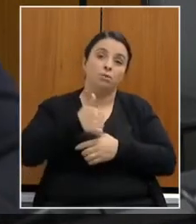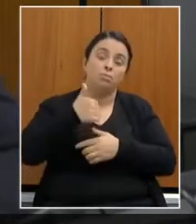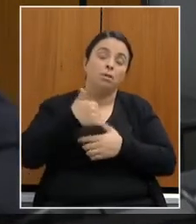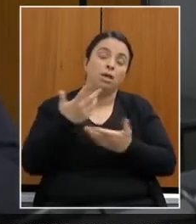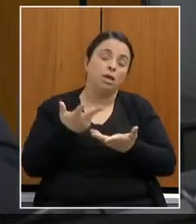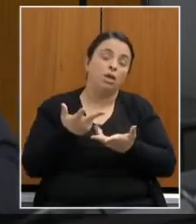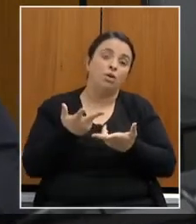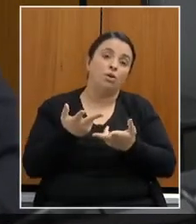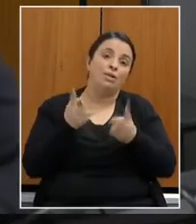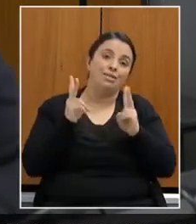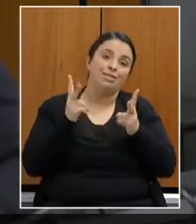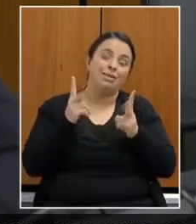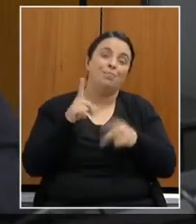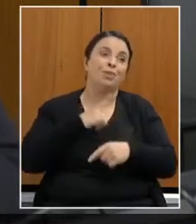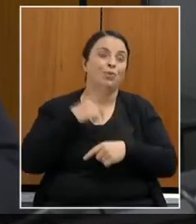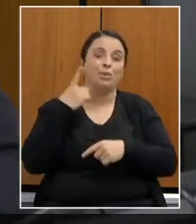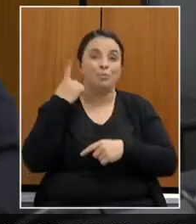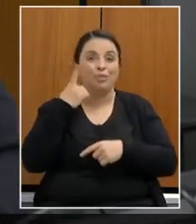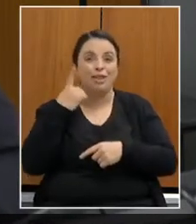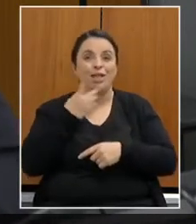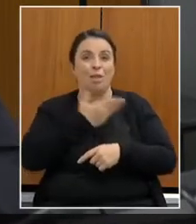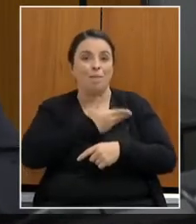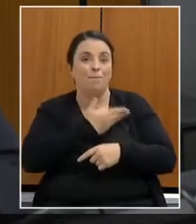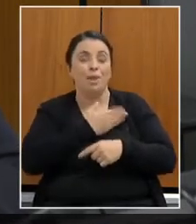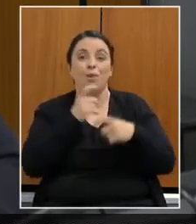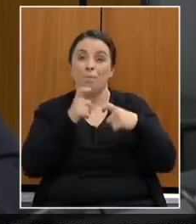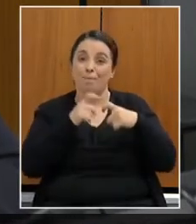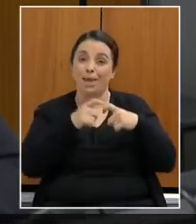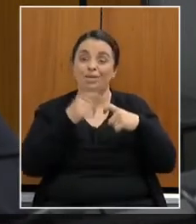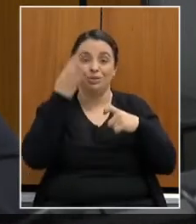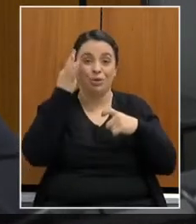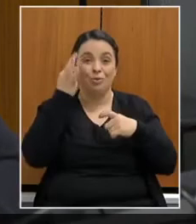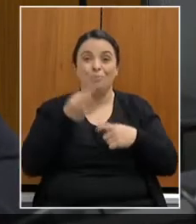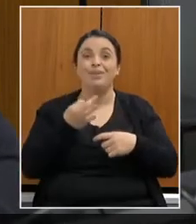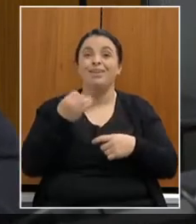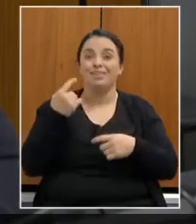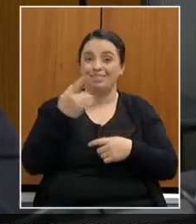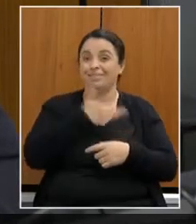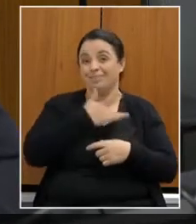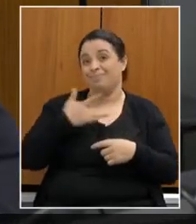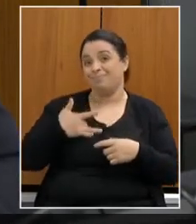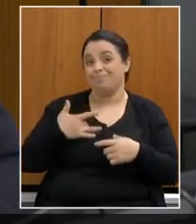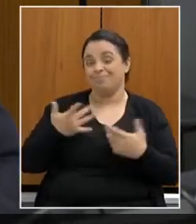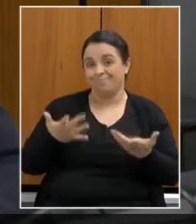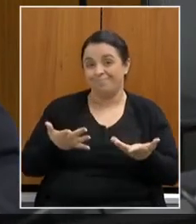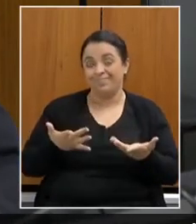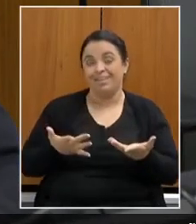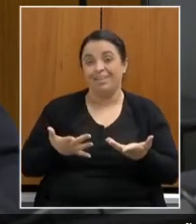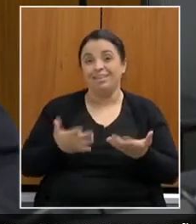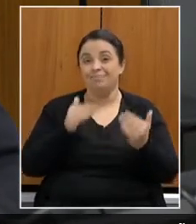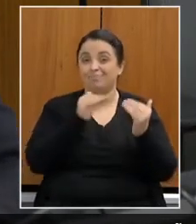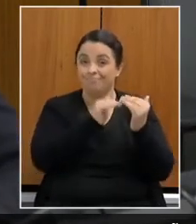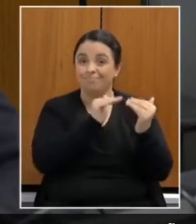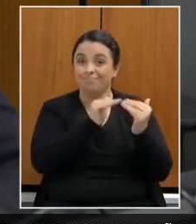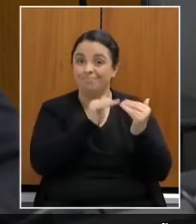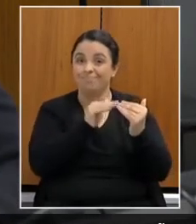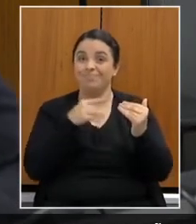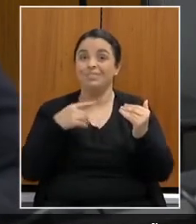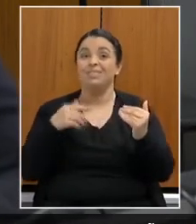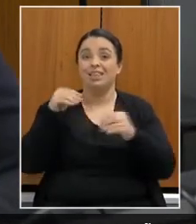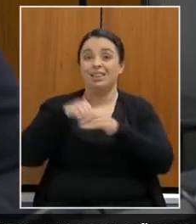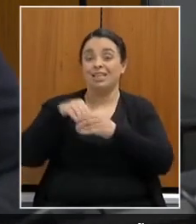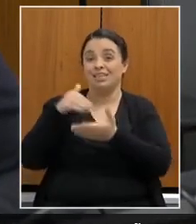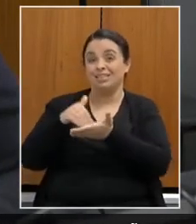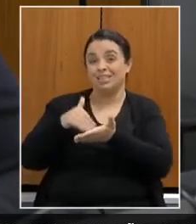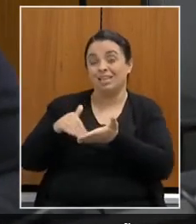sempre ter um deputado colega médico que entende de saúde também. Exatamente o que o senhor falou faz parte da discussão da Secretaria